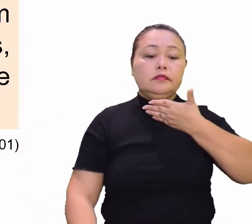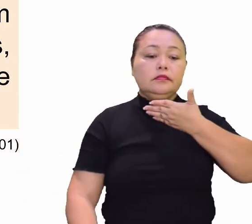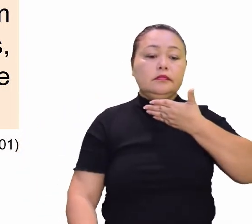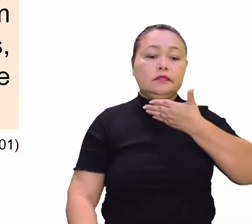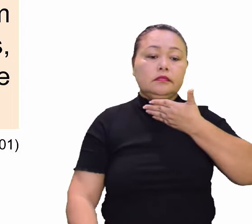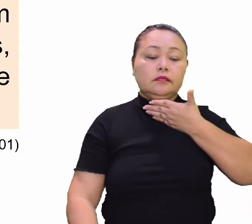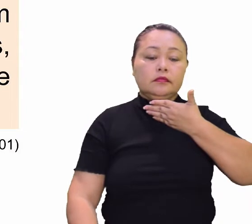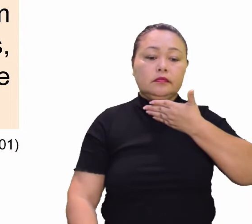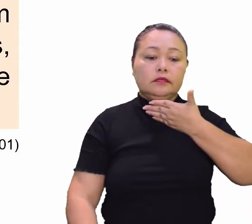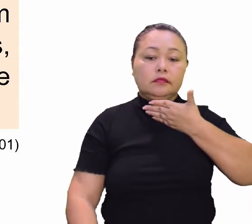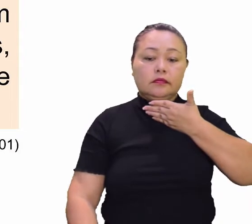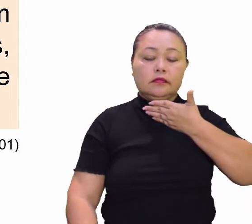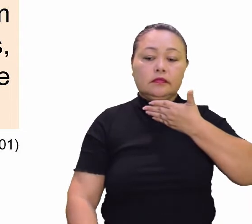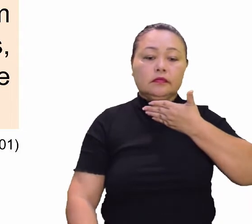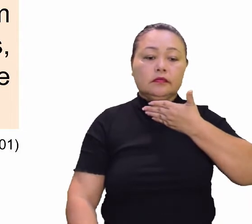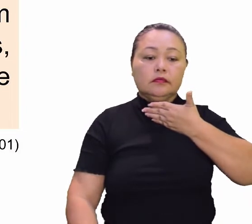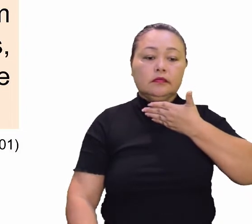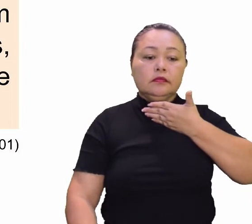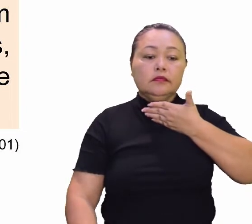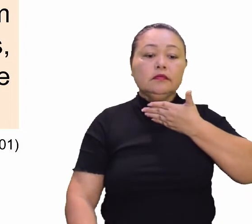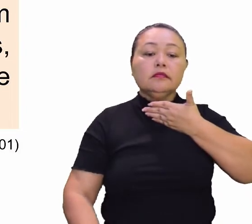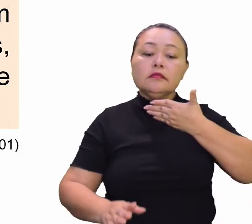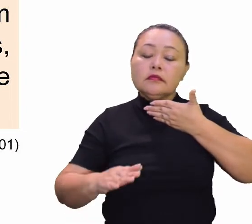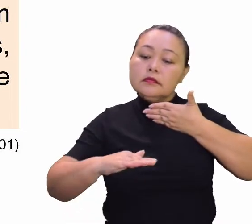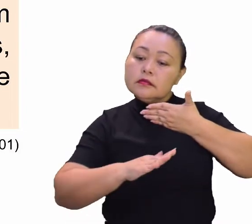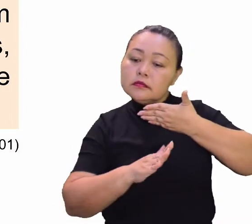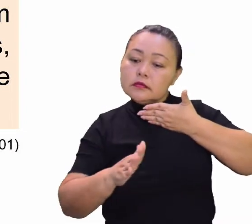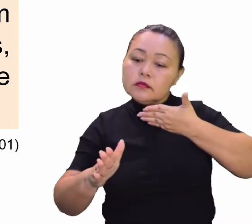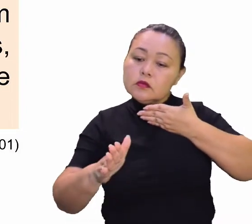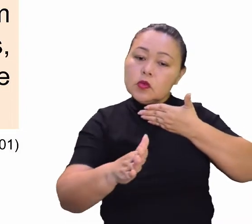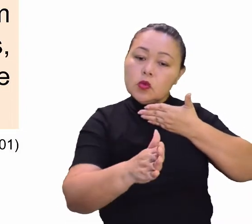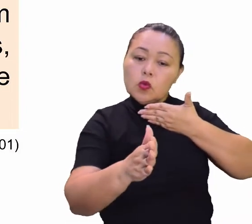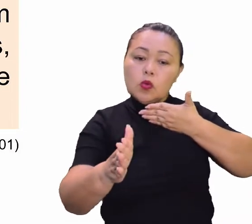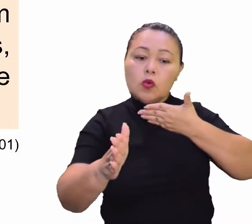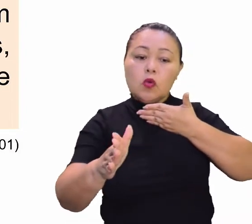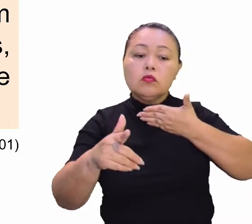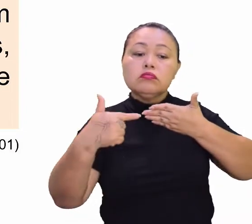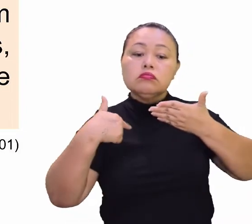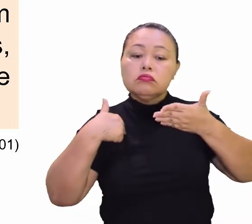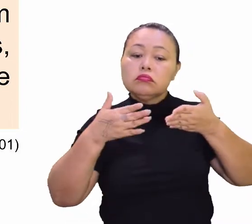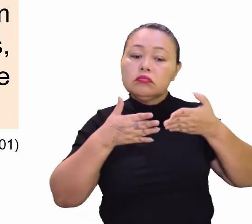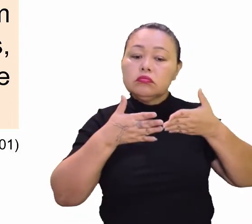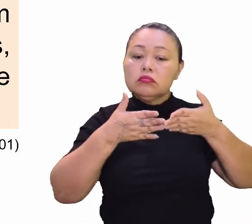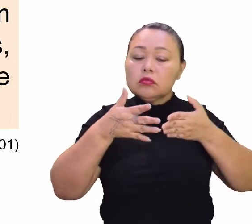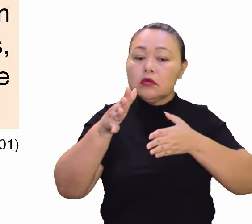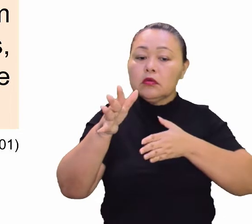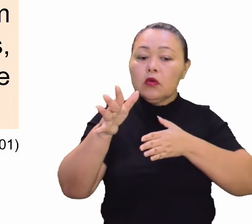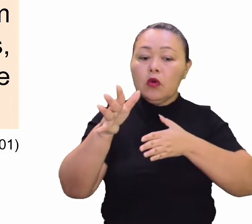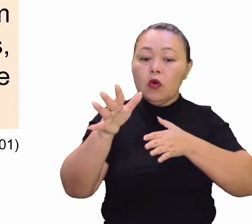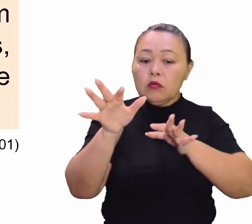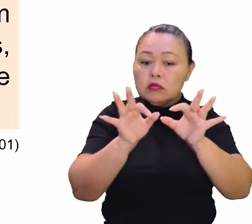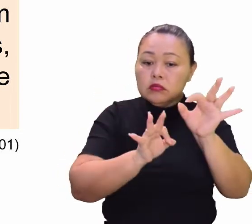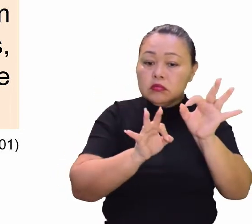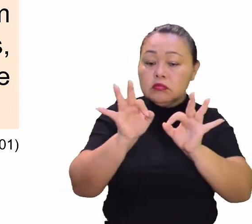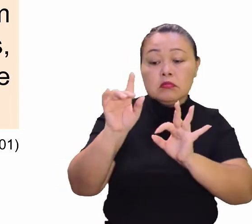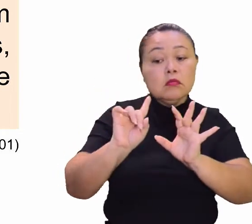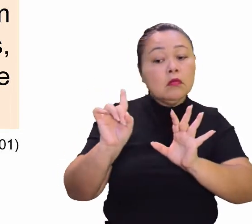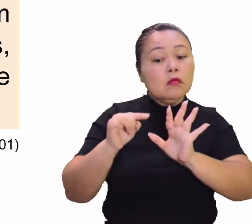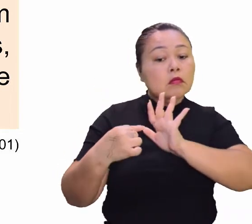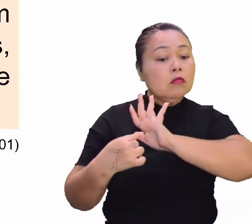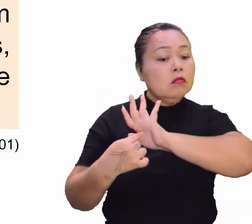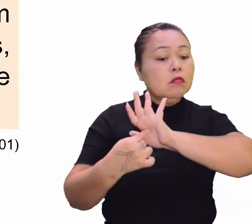de azulzinho, aula sobre hidrografia, né? Seu percurso é tortuoso e as condições de navegação